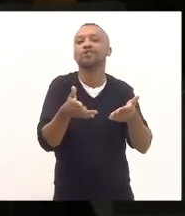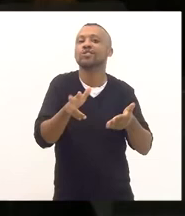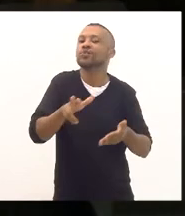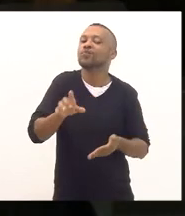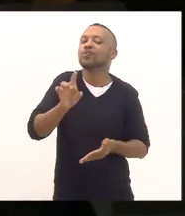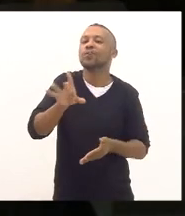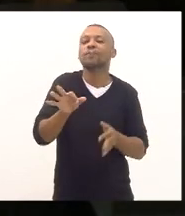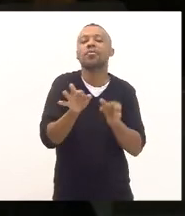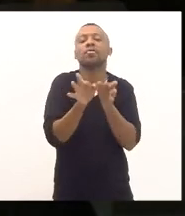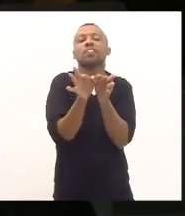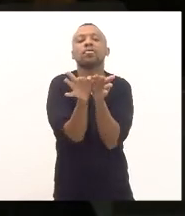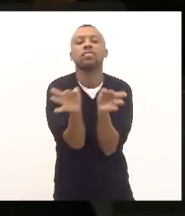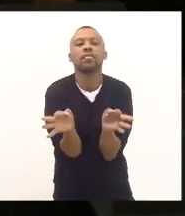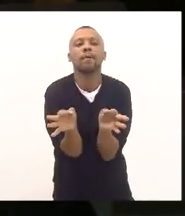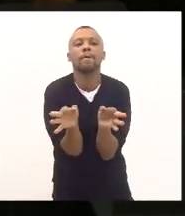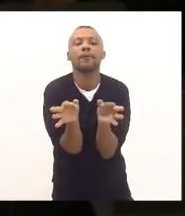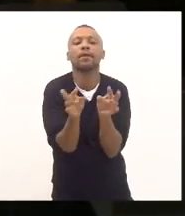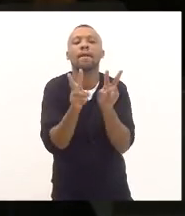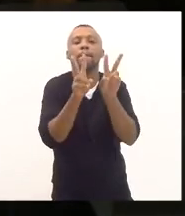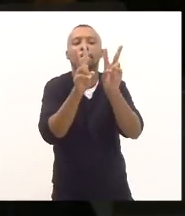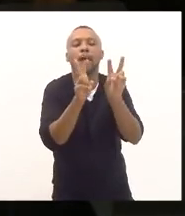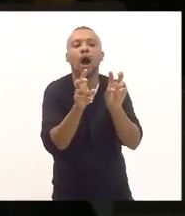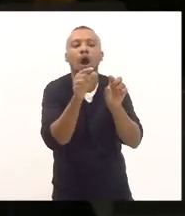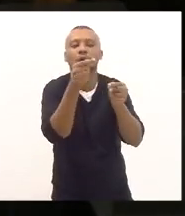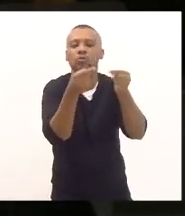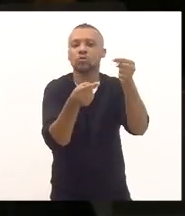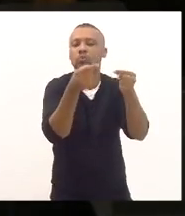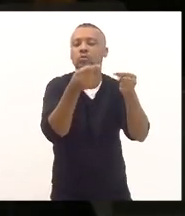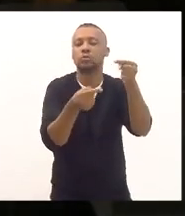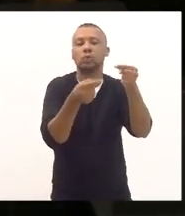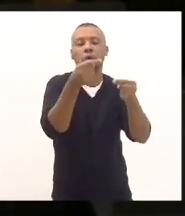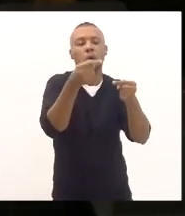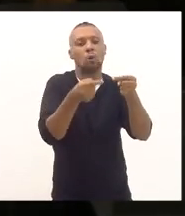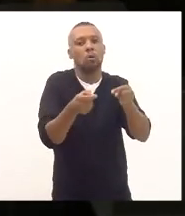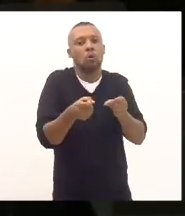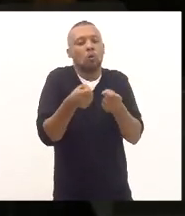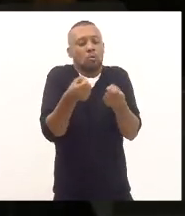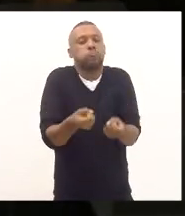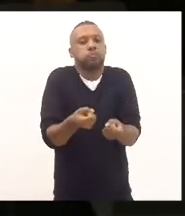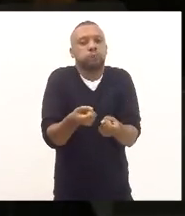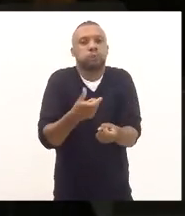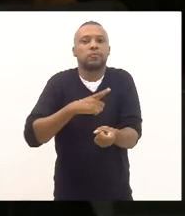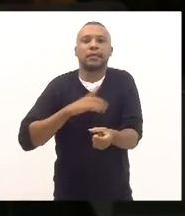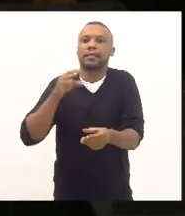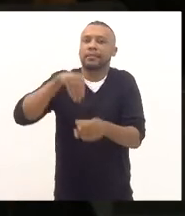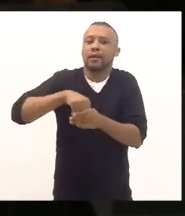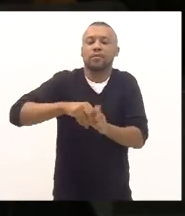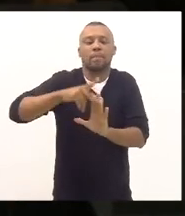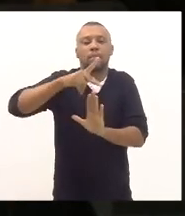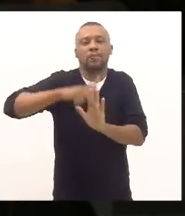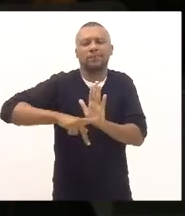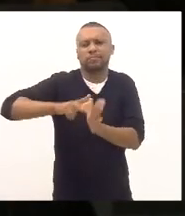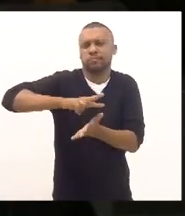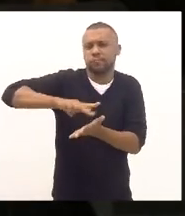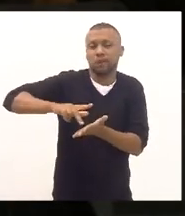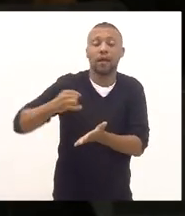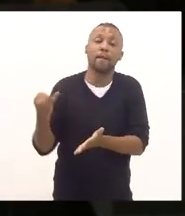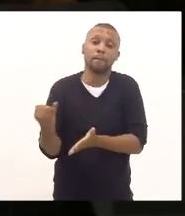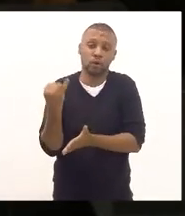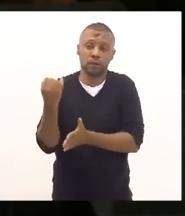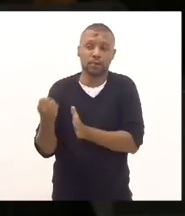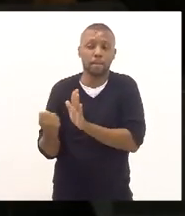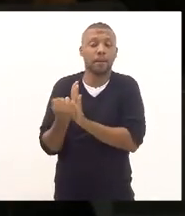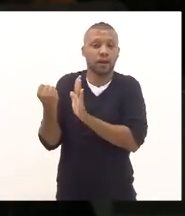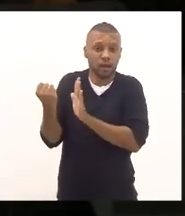a pauta muito densa com projetos é importante